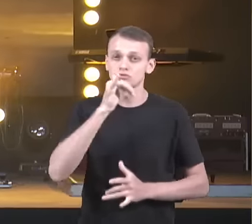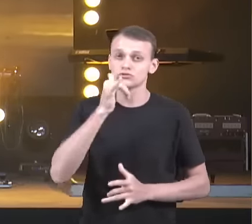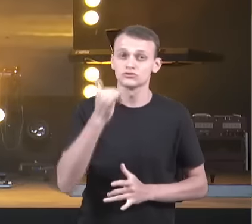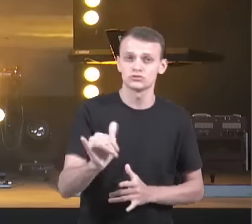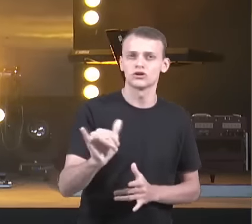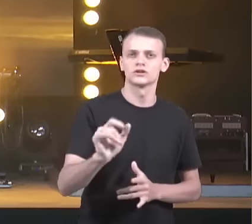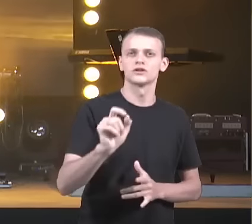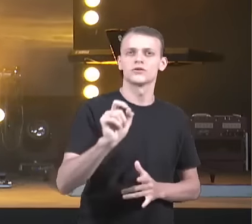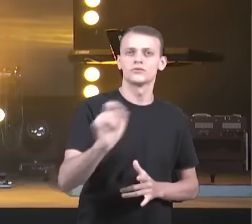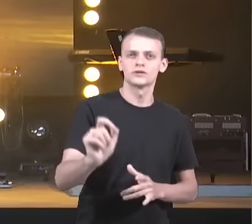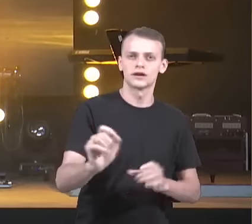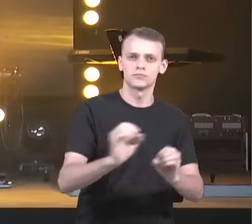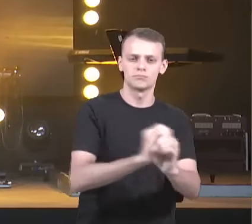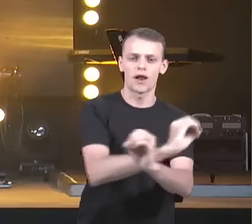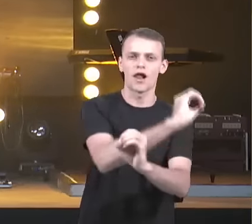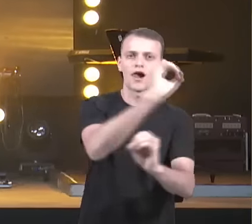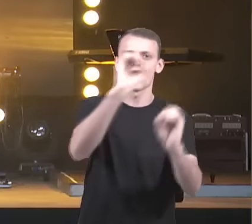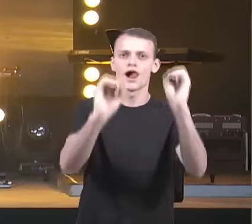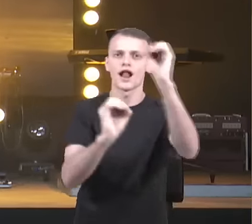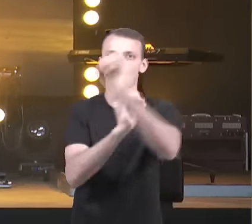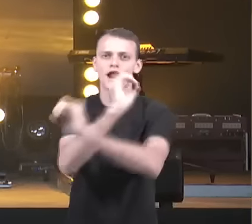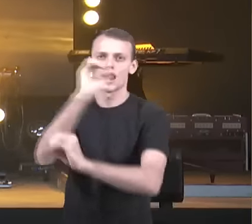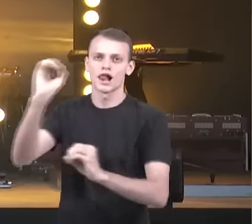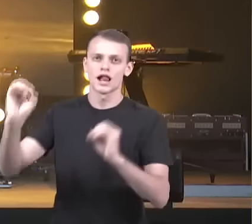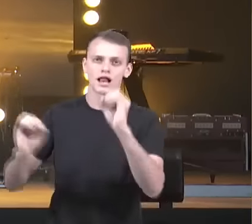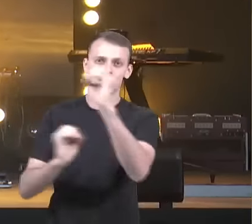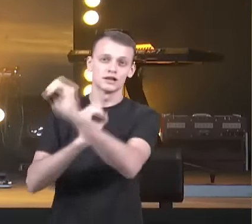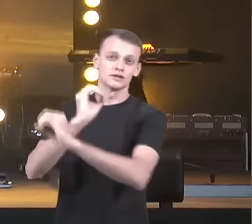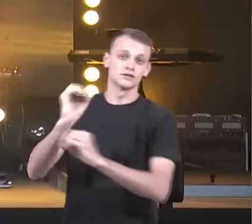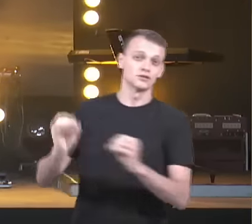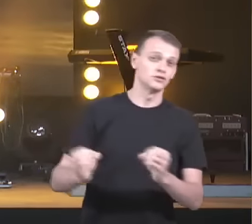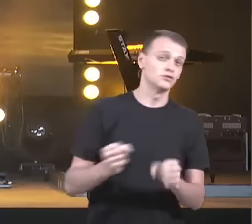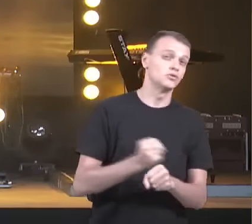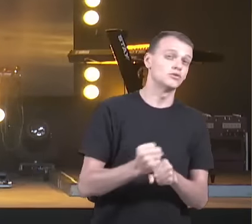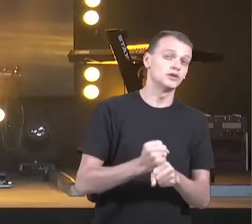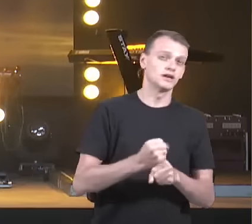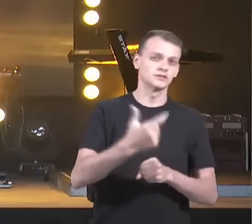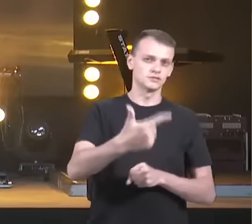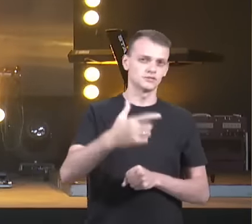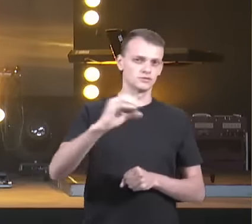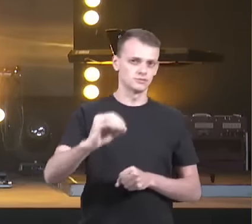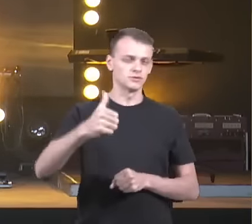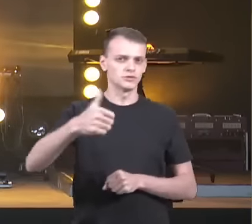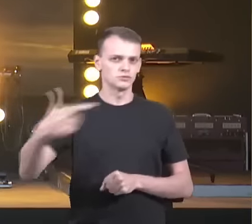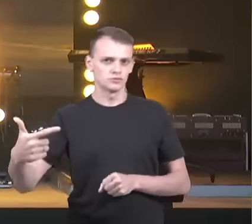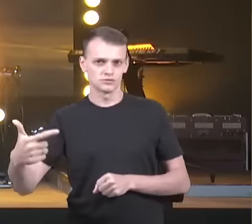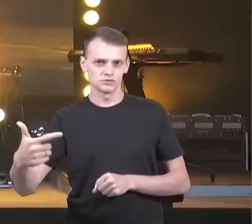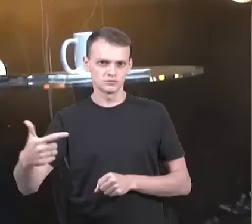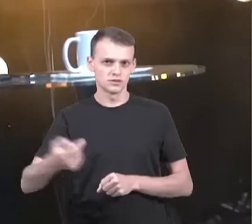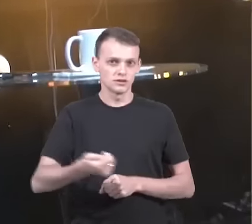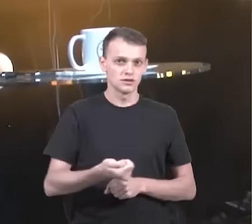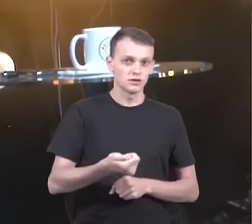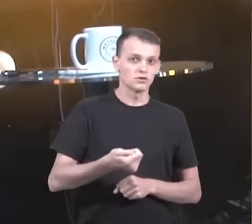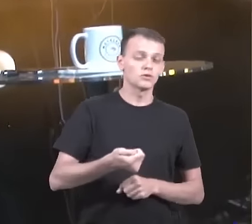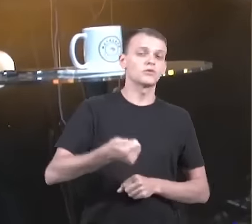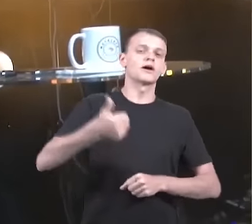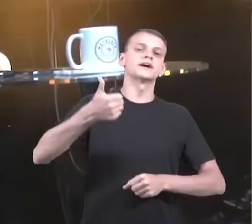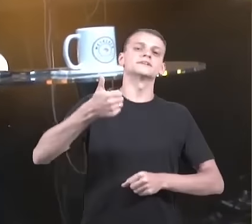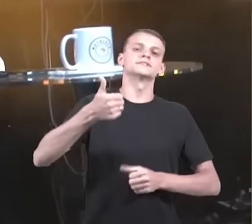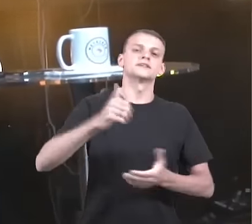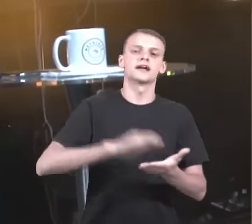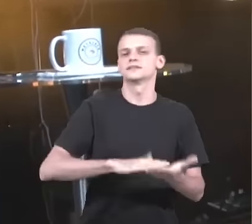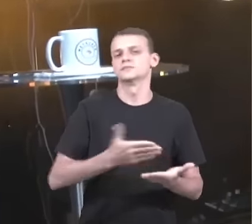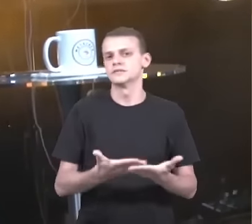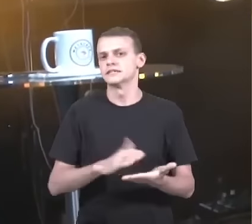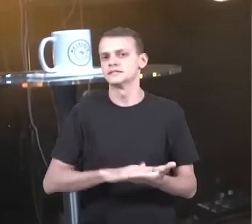um choque de cometas com a Terra no ano 2012. Juntando isso com as interpretações do